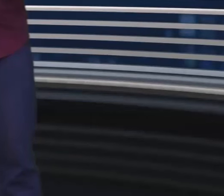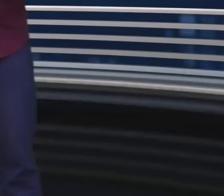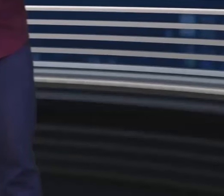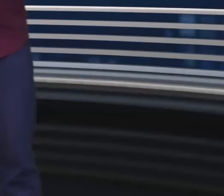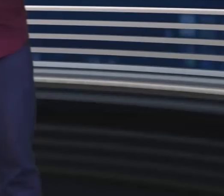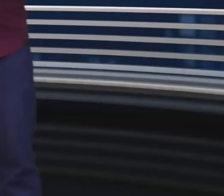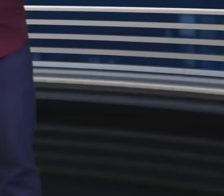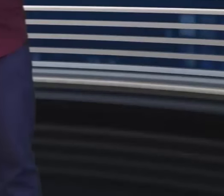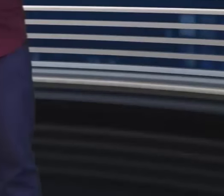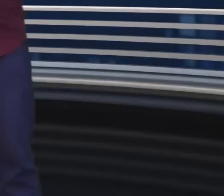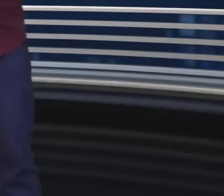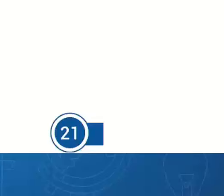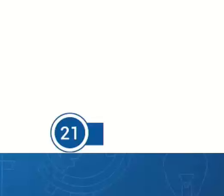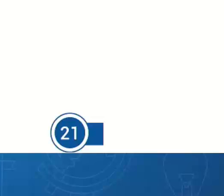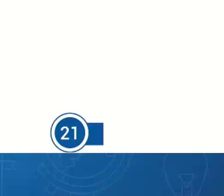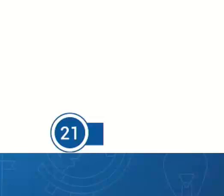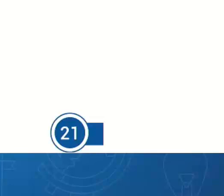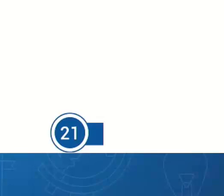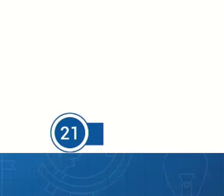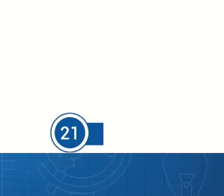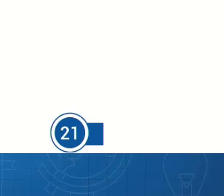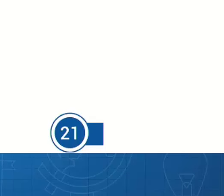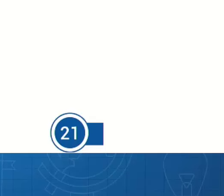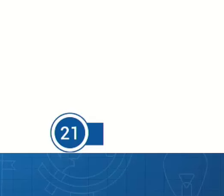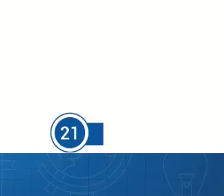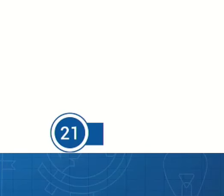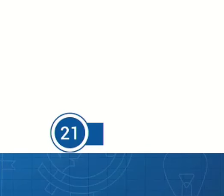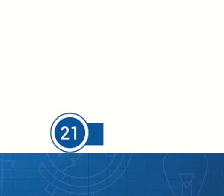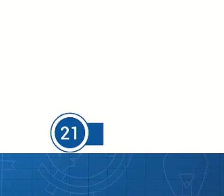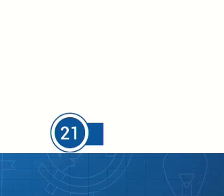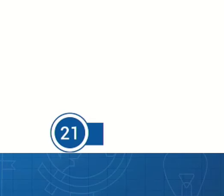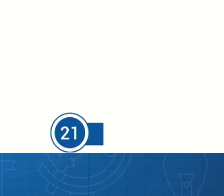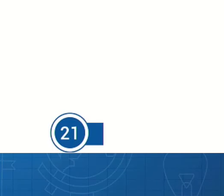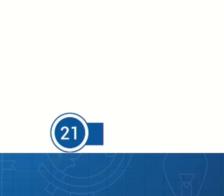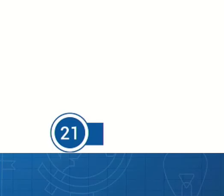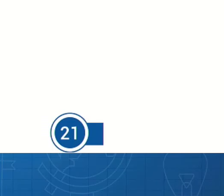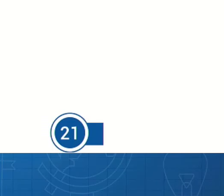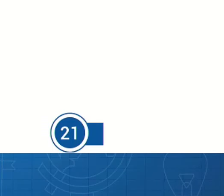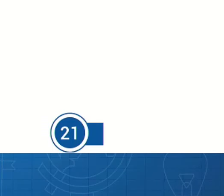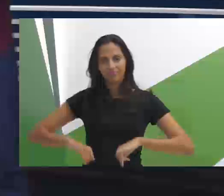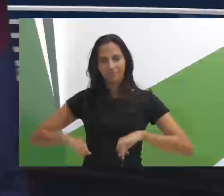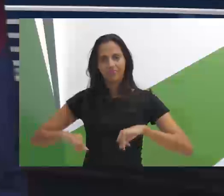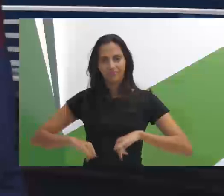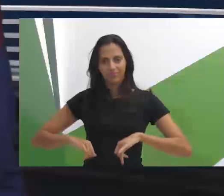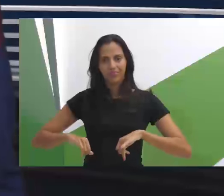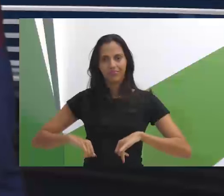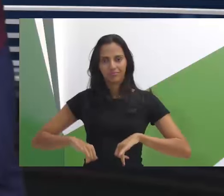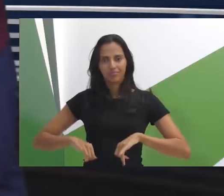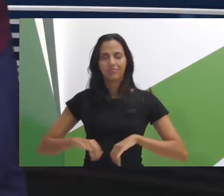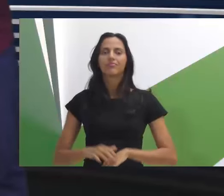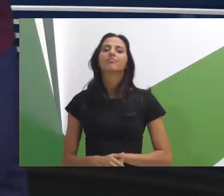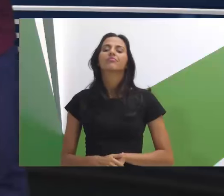recompensa. Por quê? Porque o escravo era uma mercadoria cara. Certo? E agora nós vamos